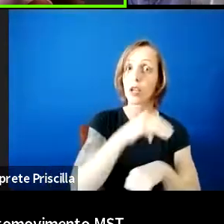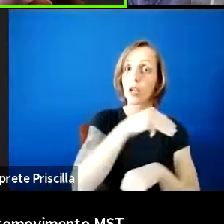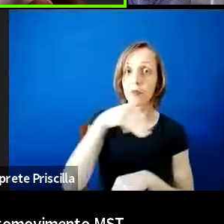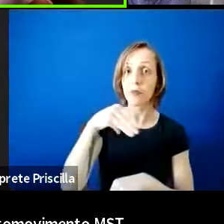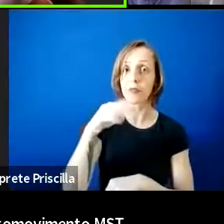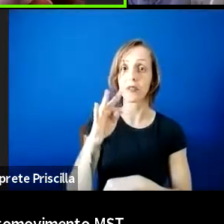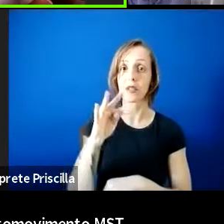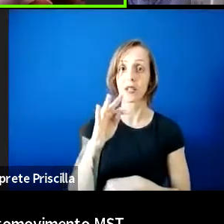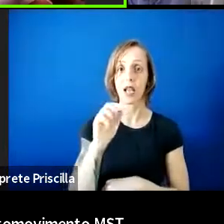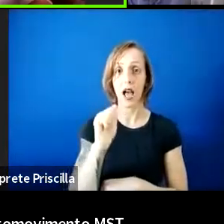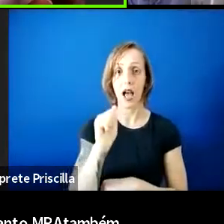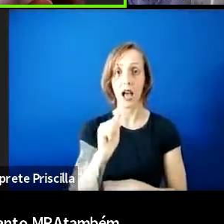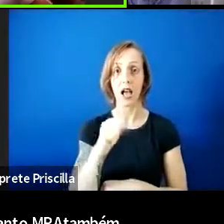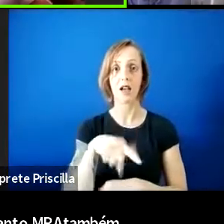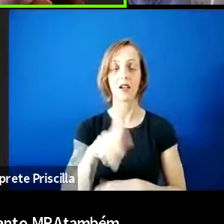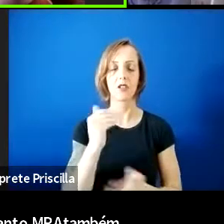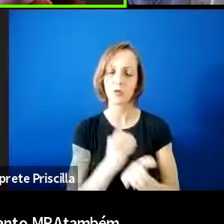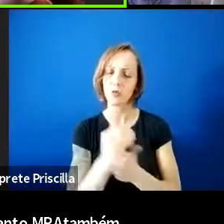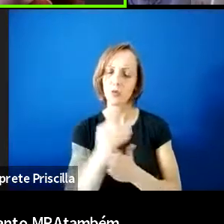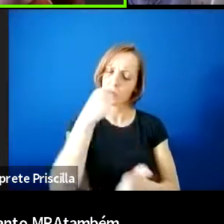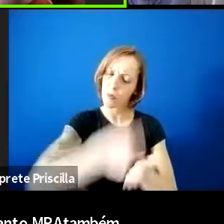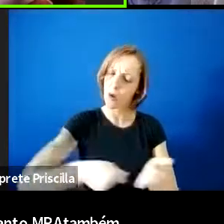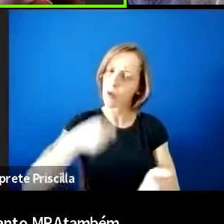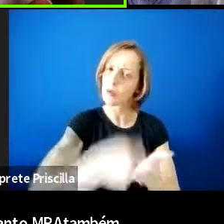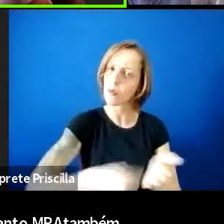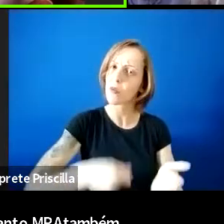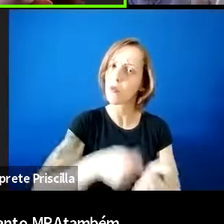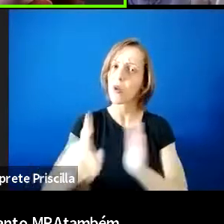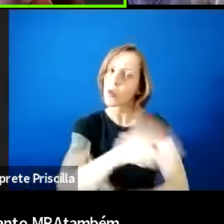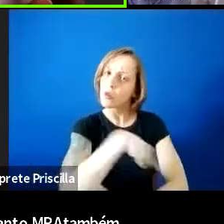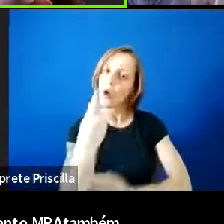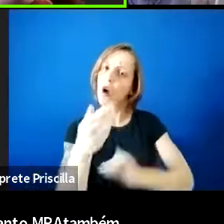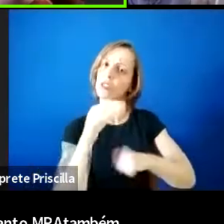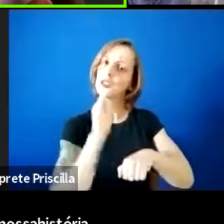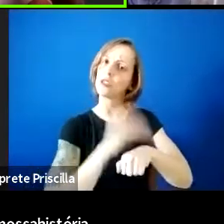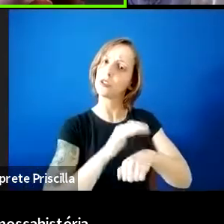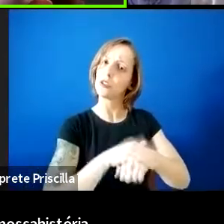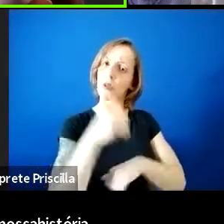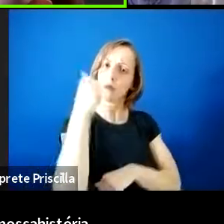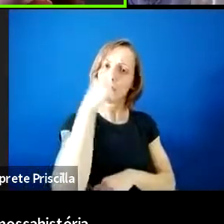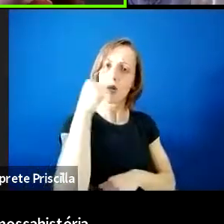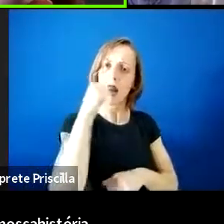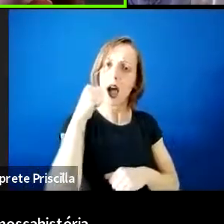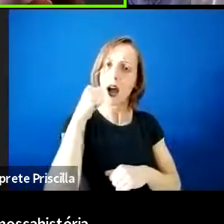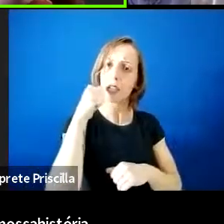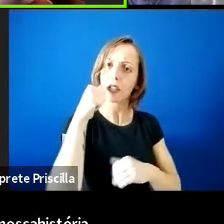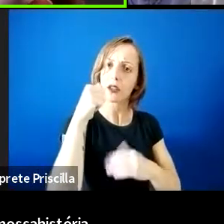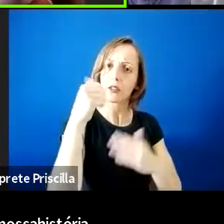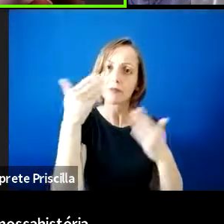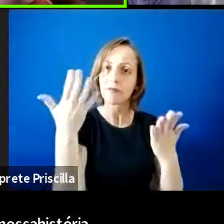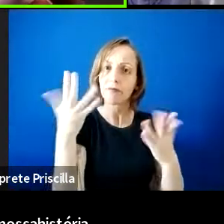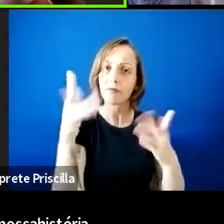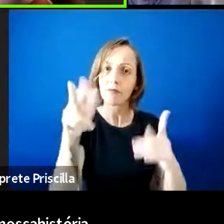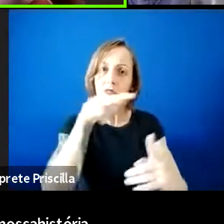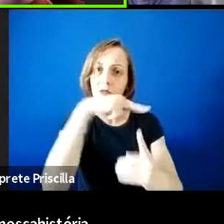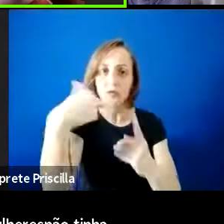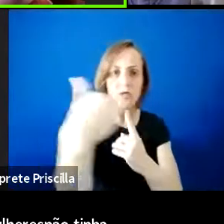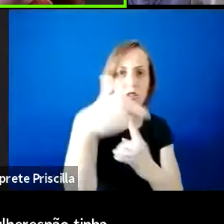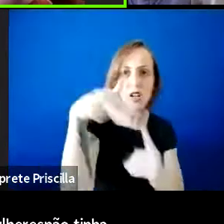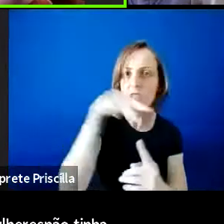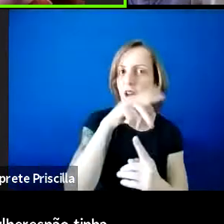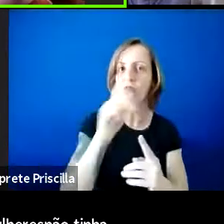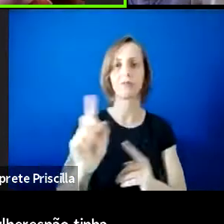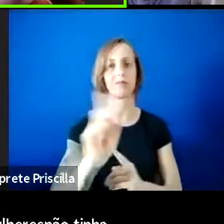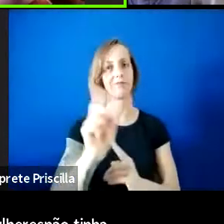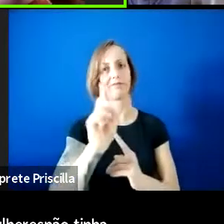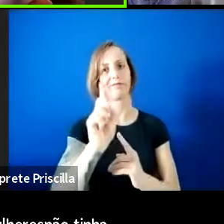nossa história, nós enquanto mulheres não tinha visibilidade, enquanto mulheres dentro do movimento. Então, através